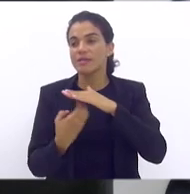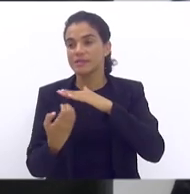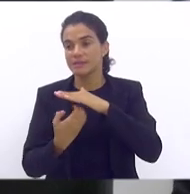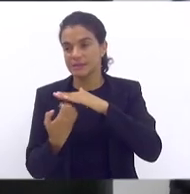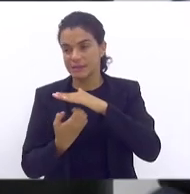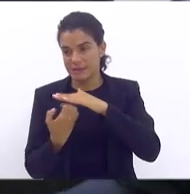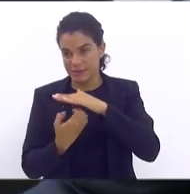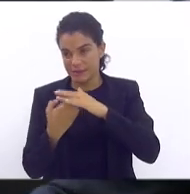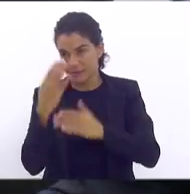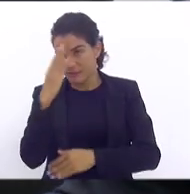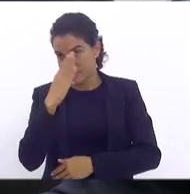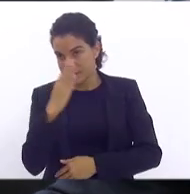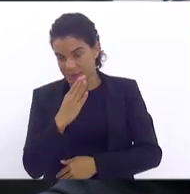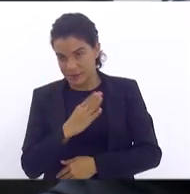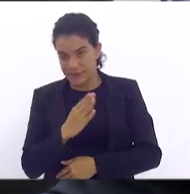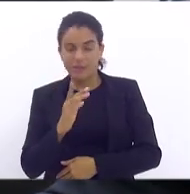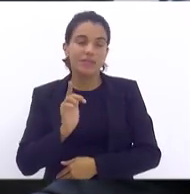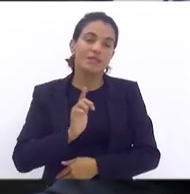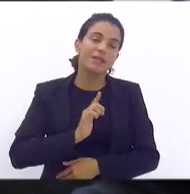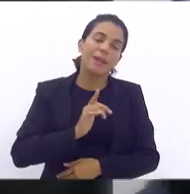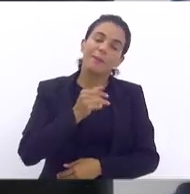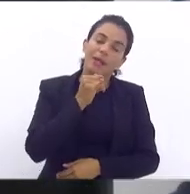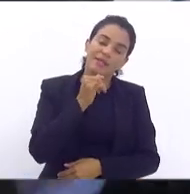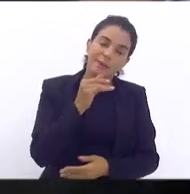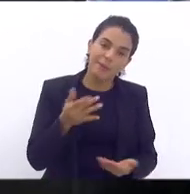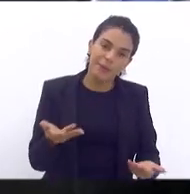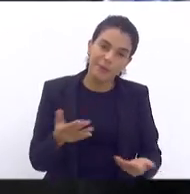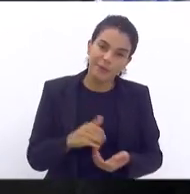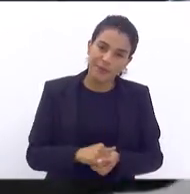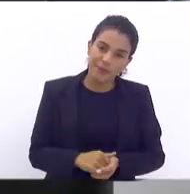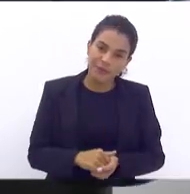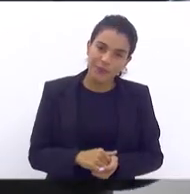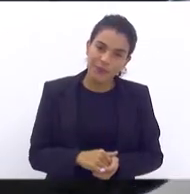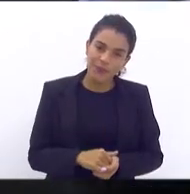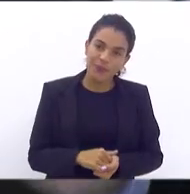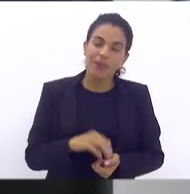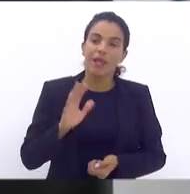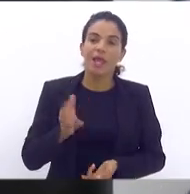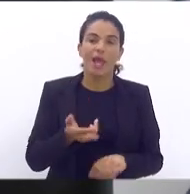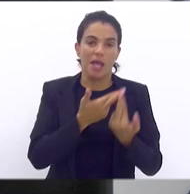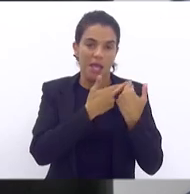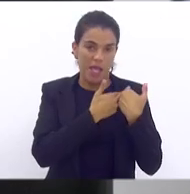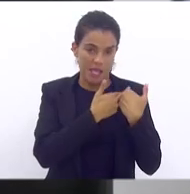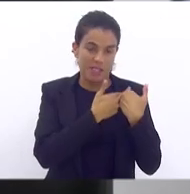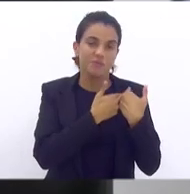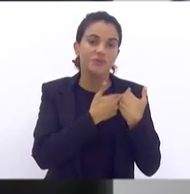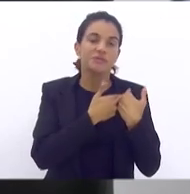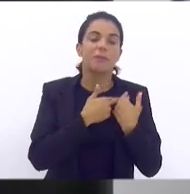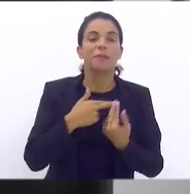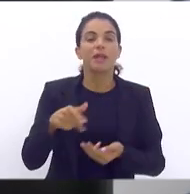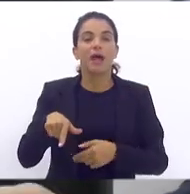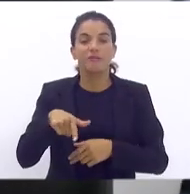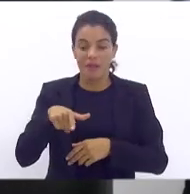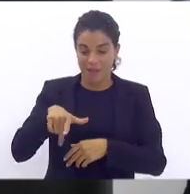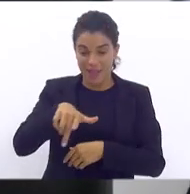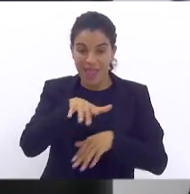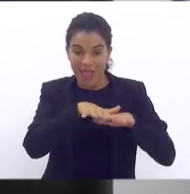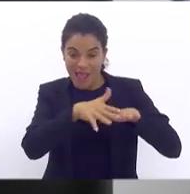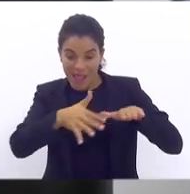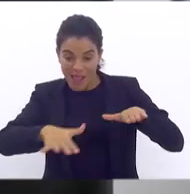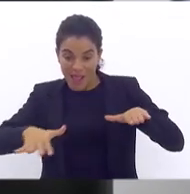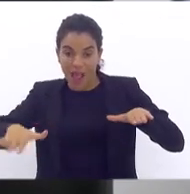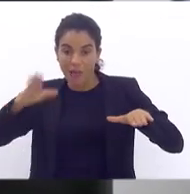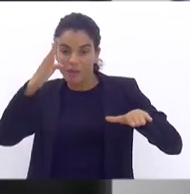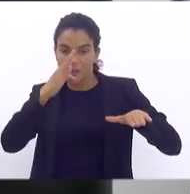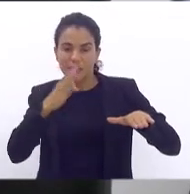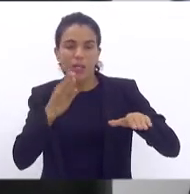certo? Brasileiras que estão, vamos dizer assim, assumindo a responsabilidade das bandeiras estrangeiras em águas